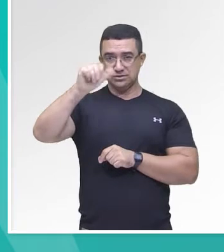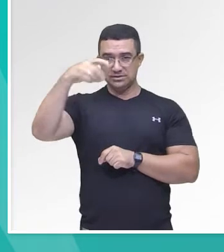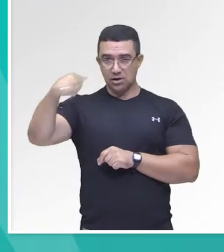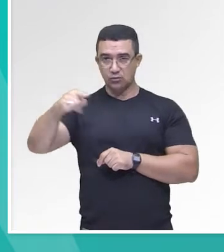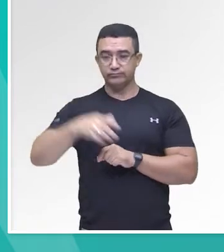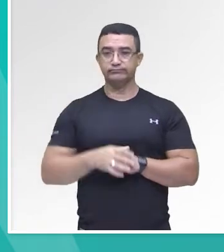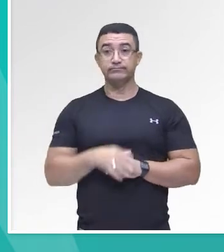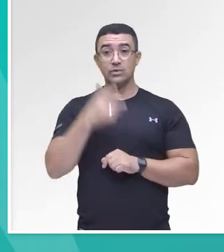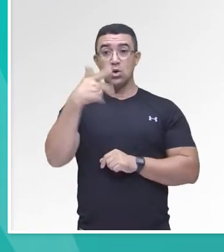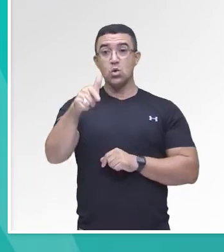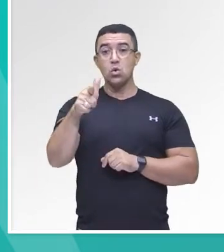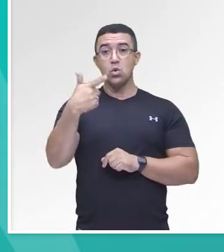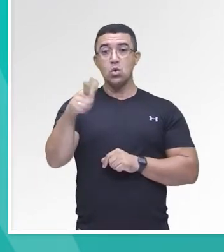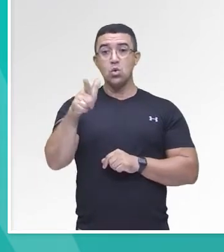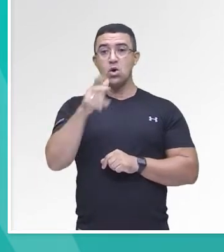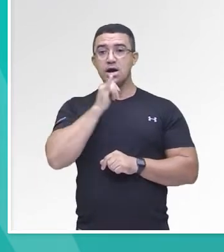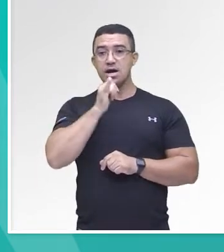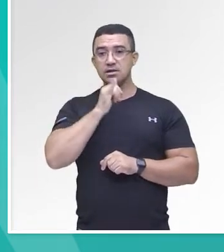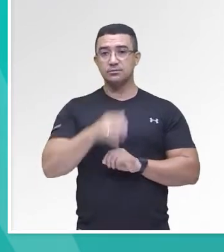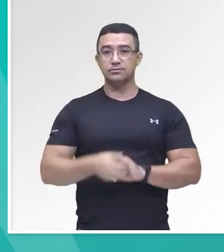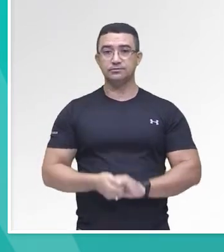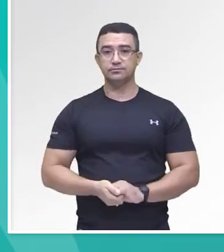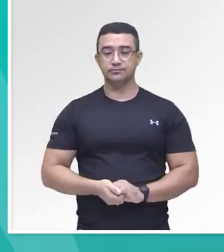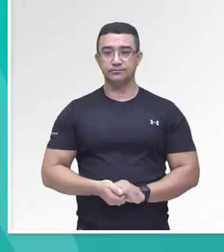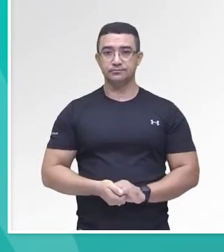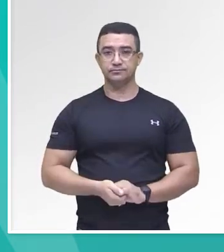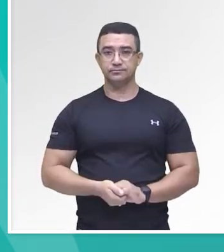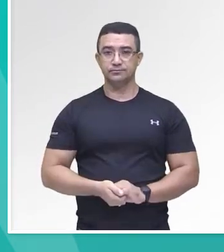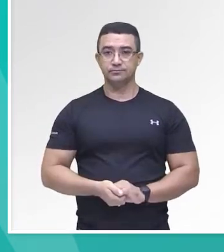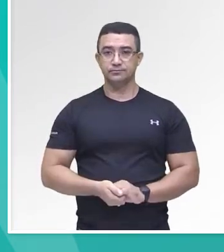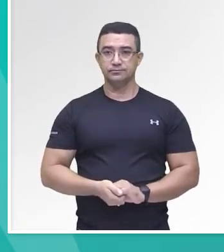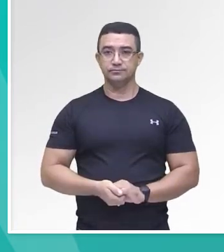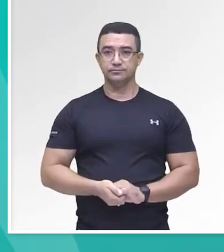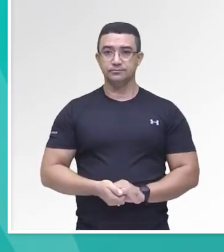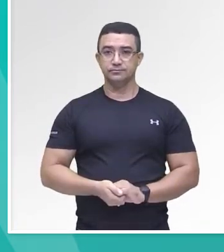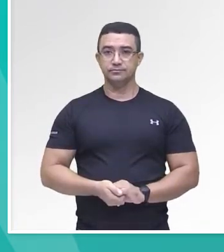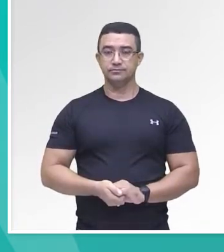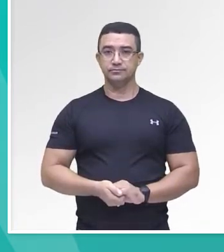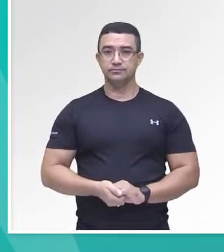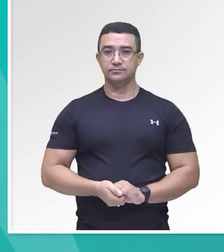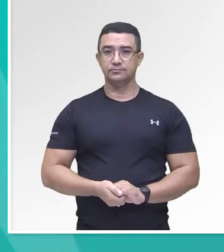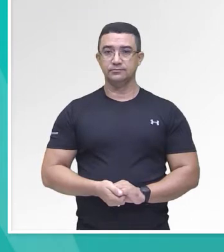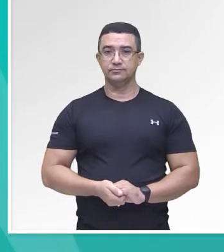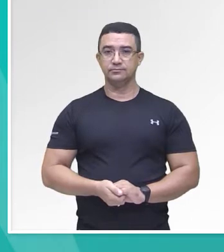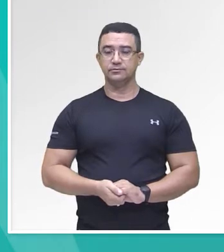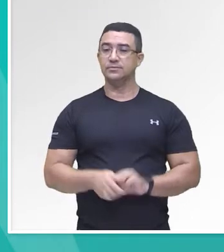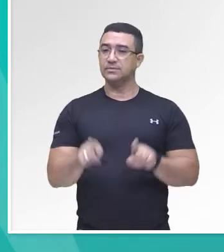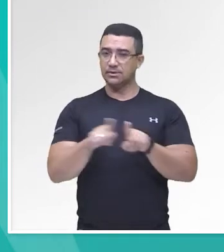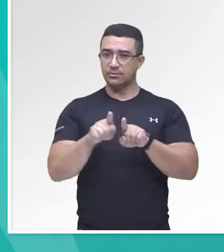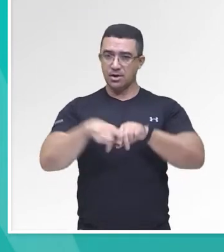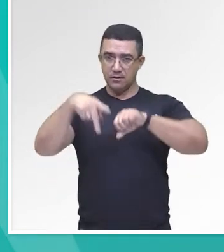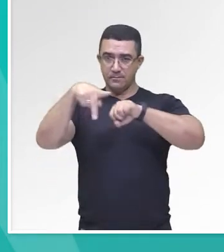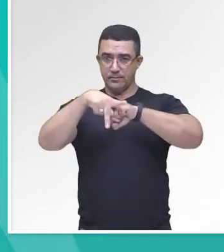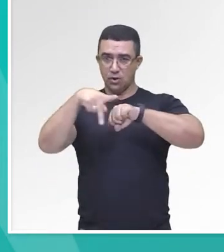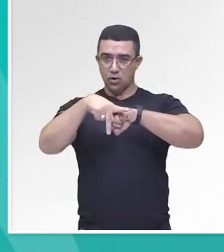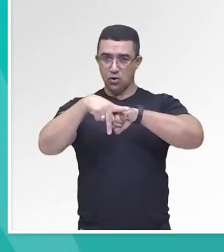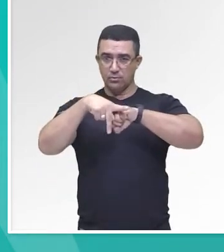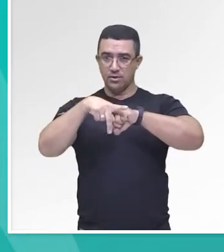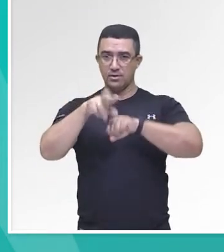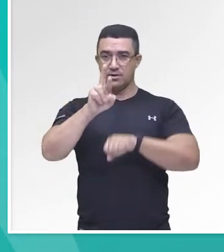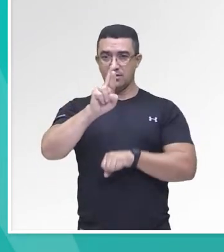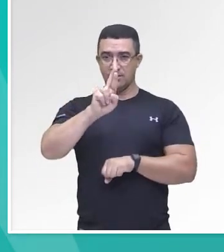Querem outro exemplo que a gente já estudou aqui? A gente já falou aqui dos nossos pronomes relativos também.